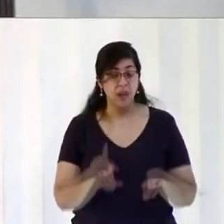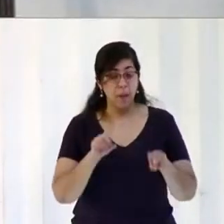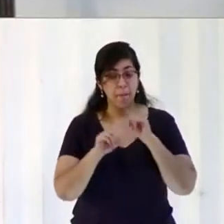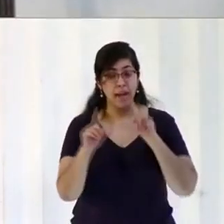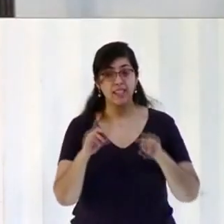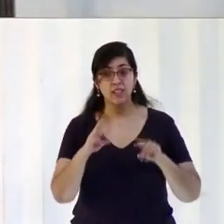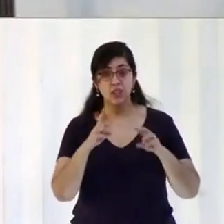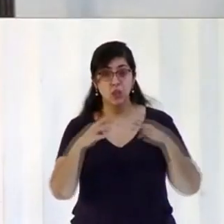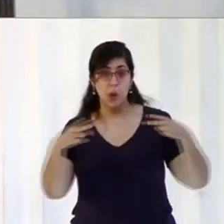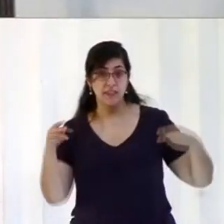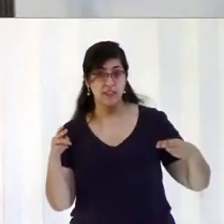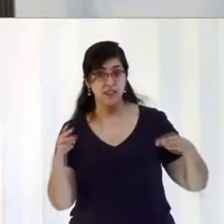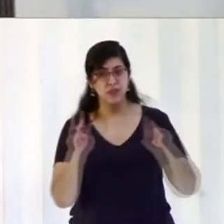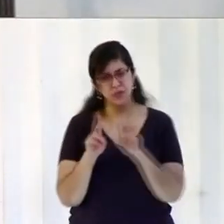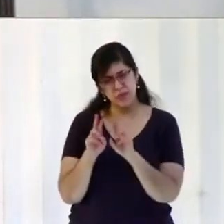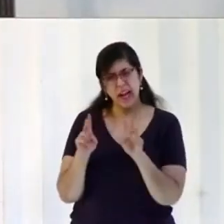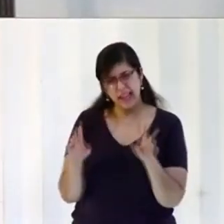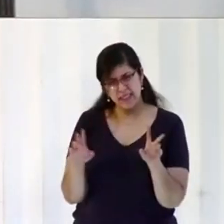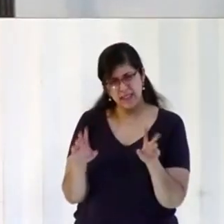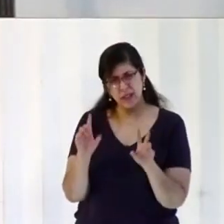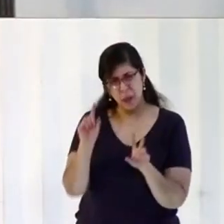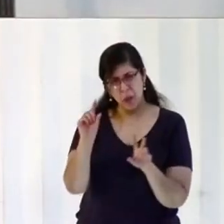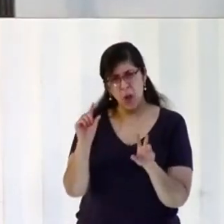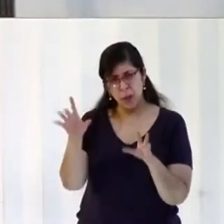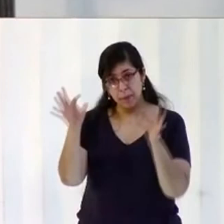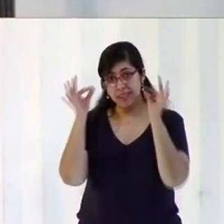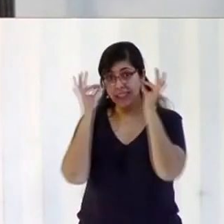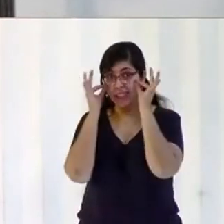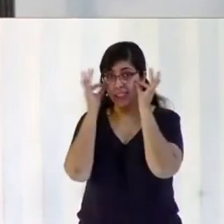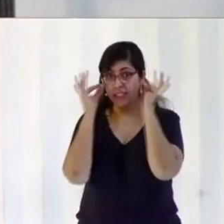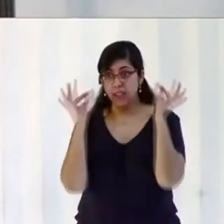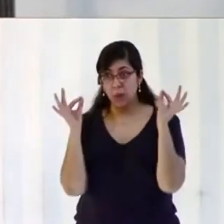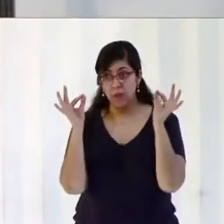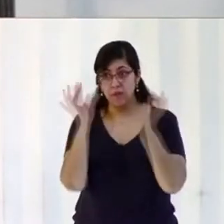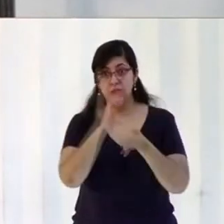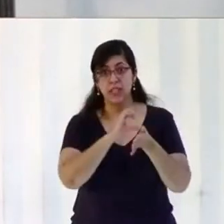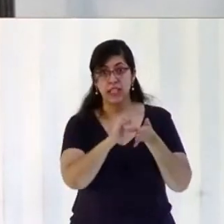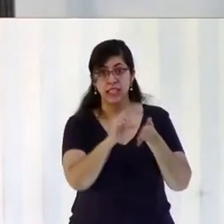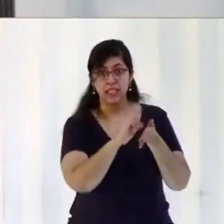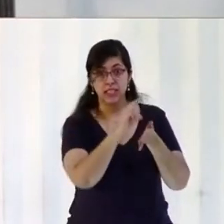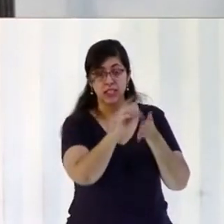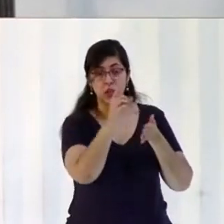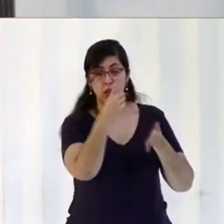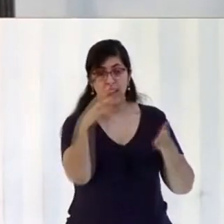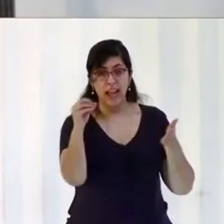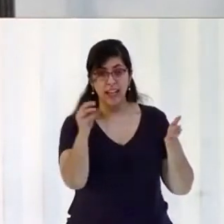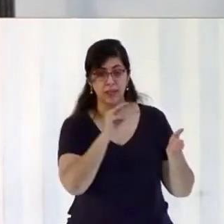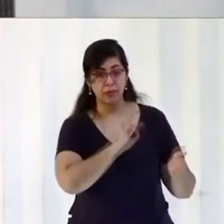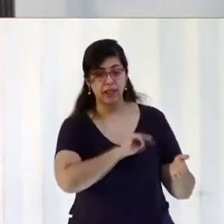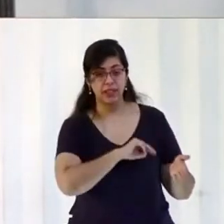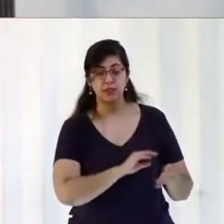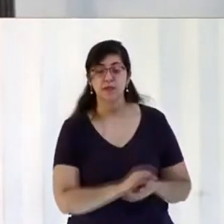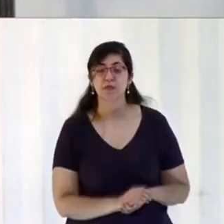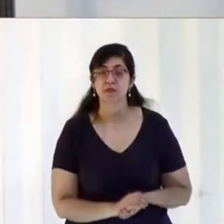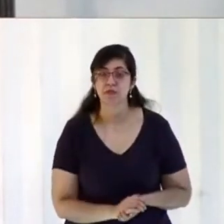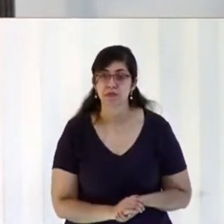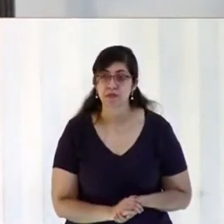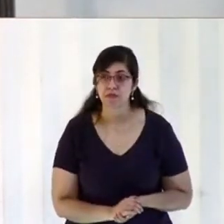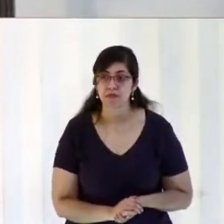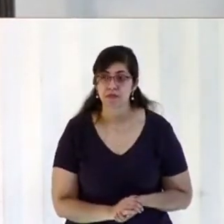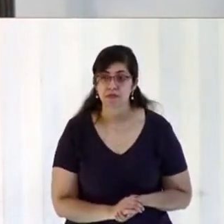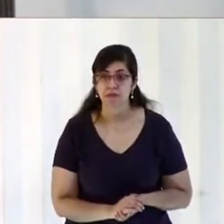aqui para a nossa passagem. Lá está no capítulo 10, nos versículos 1 a 4. Tendo chamado os seus 12